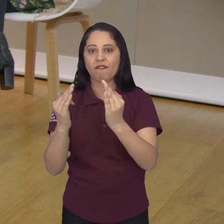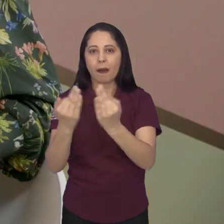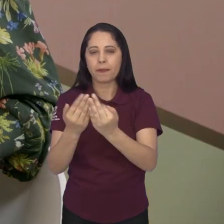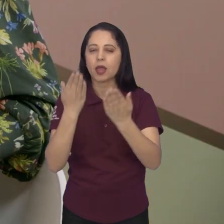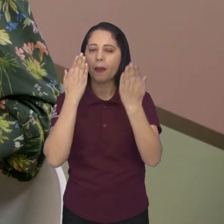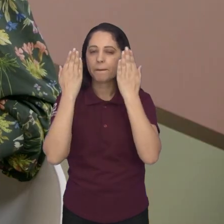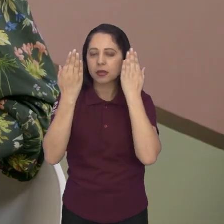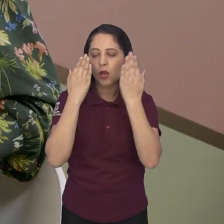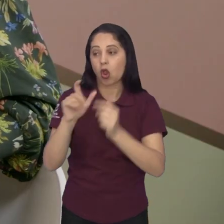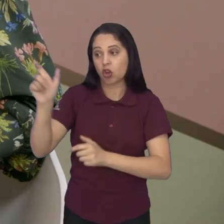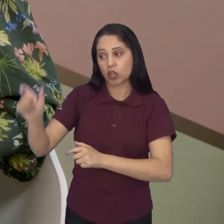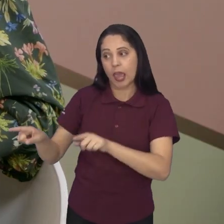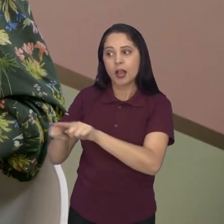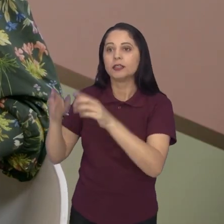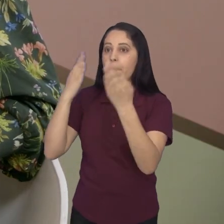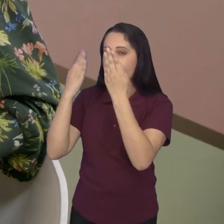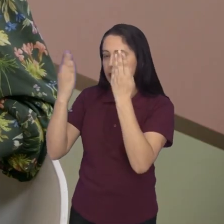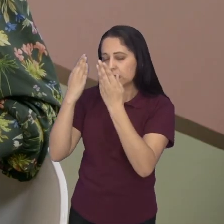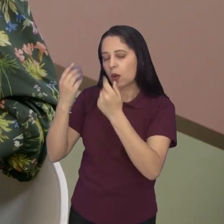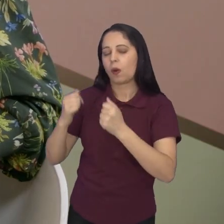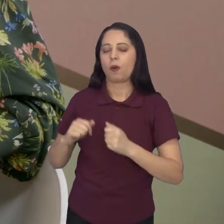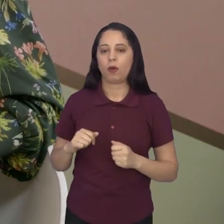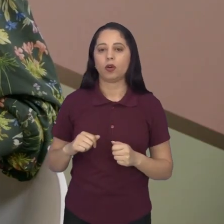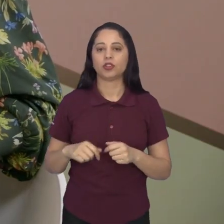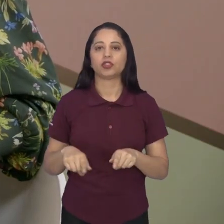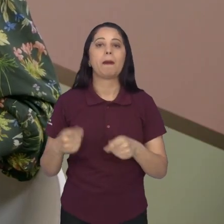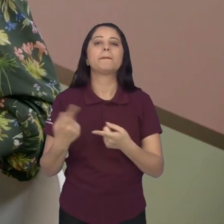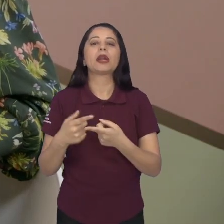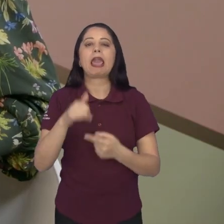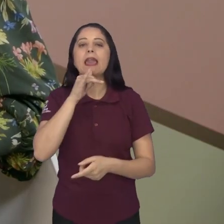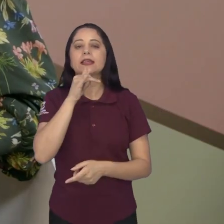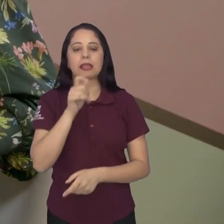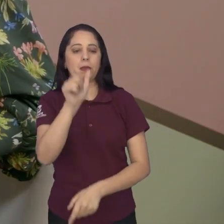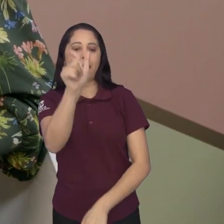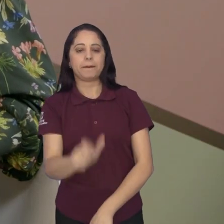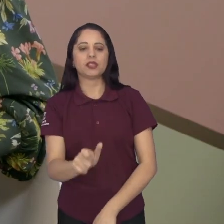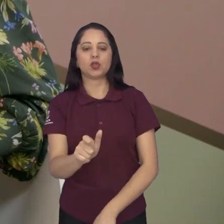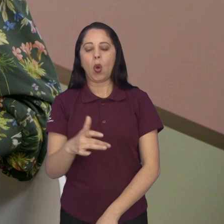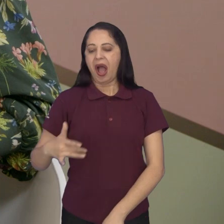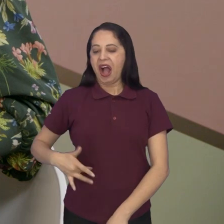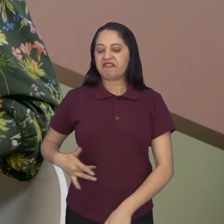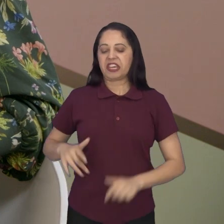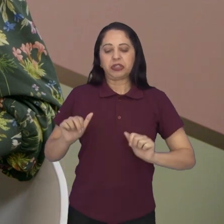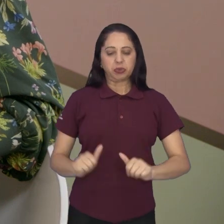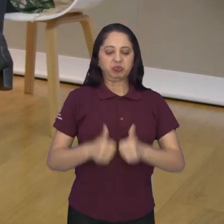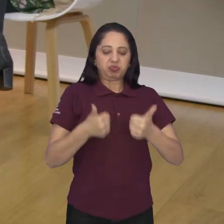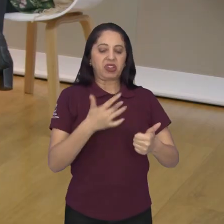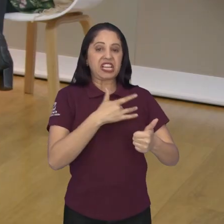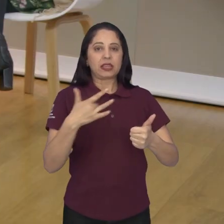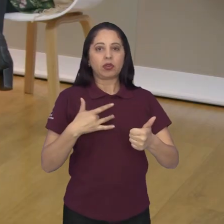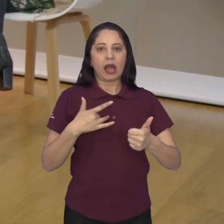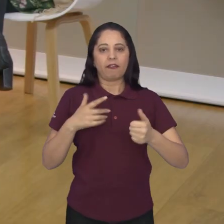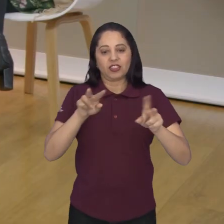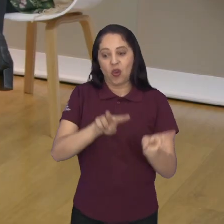psicológico, precisa entender os riscos, porque mesmo no transplante, né, eu tenho um fígado saudável, precisa ser saudável, não pode estar doente. Vou doar para alguém que